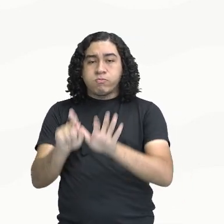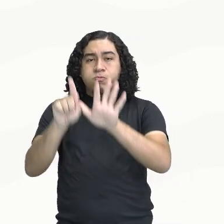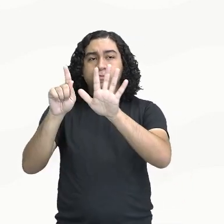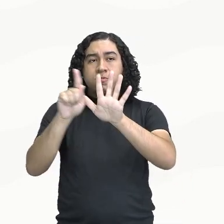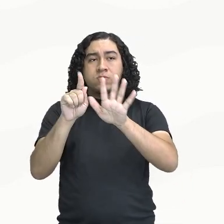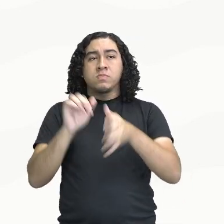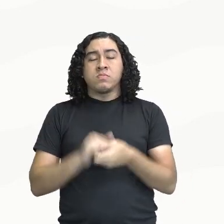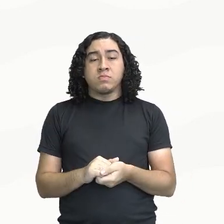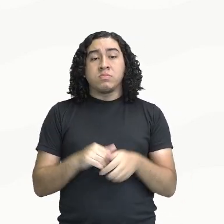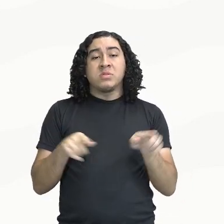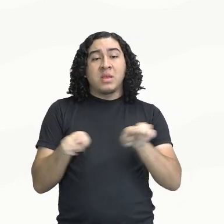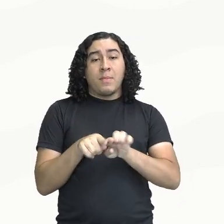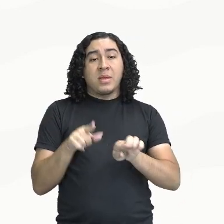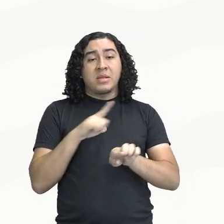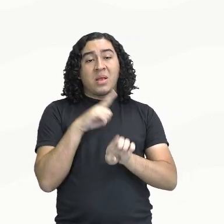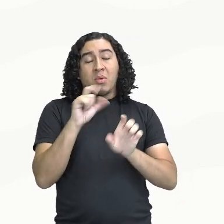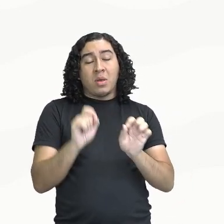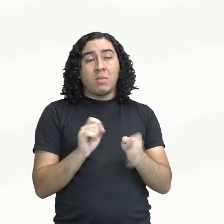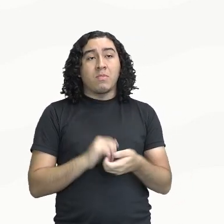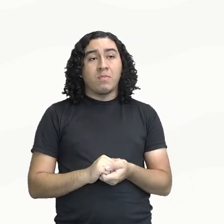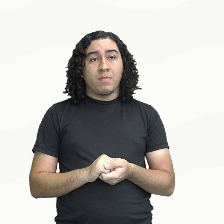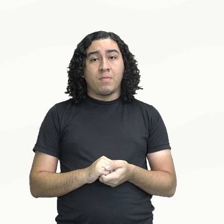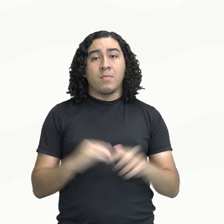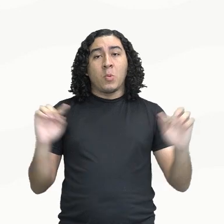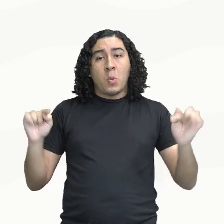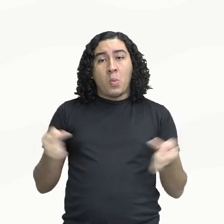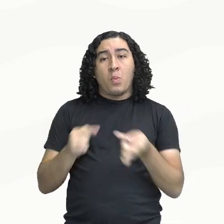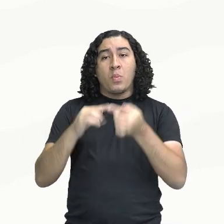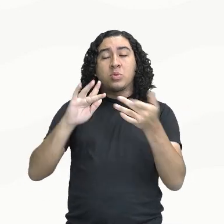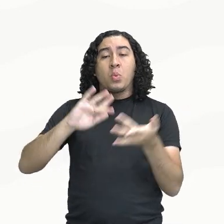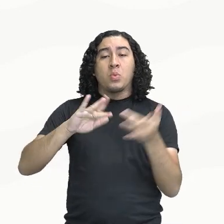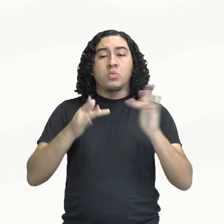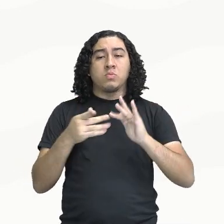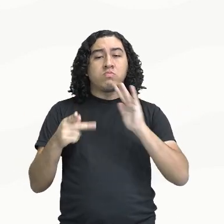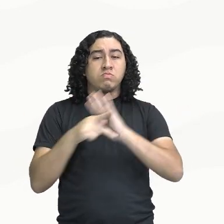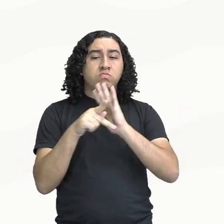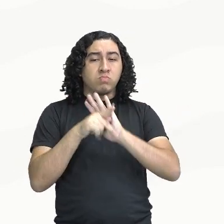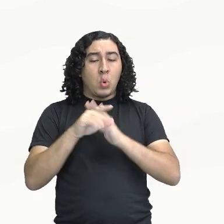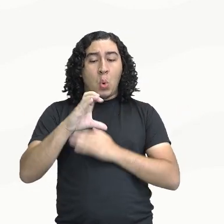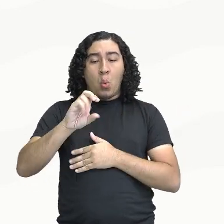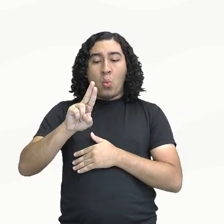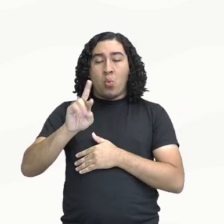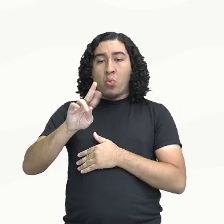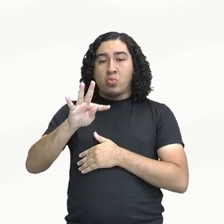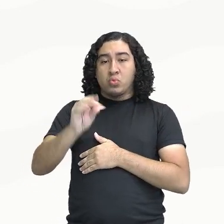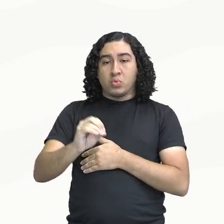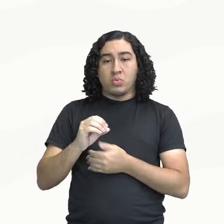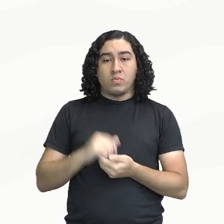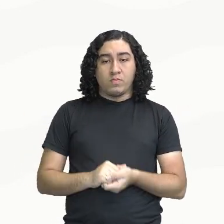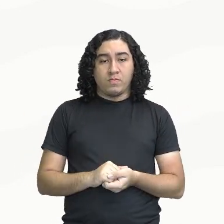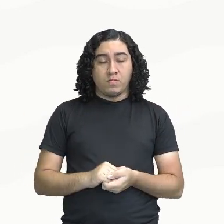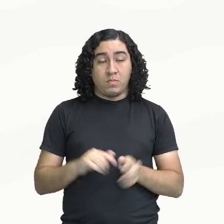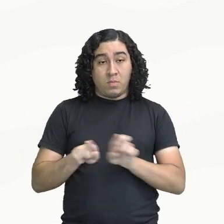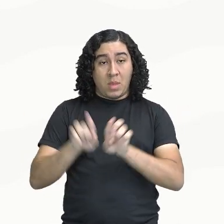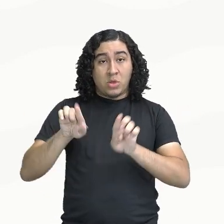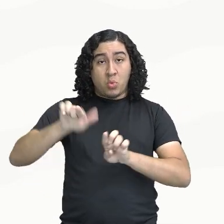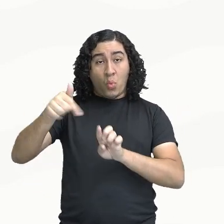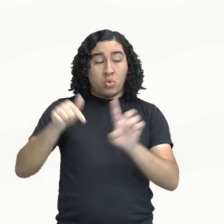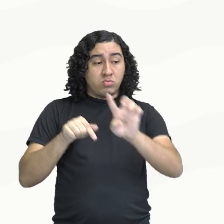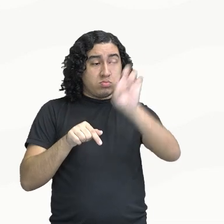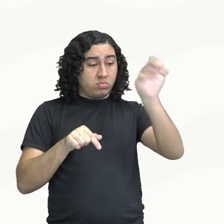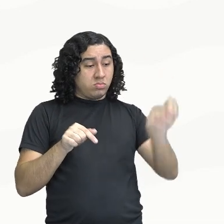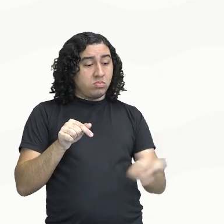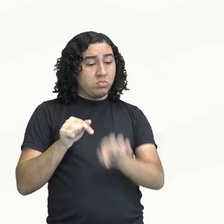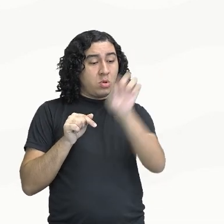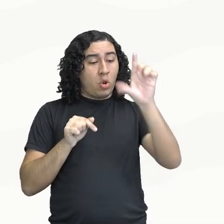eles estão mais ali voltados para o ciclo curto. Já no ciclo longo, que nós